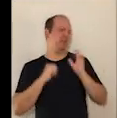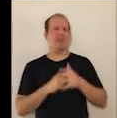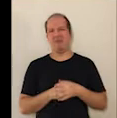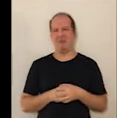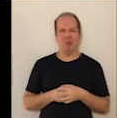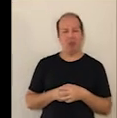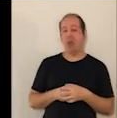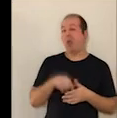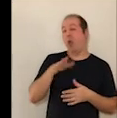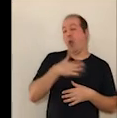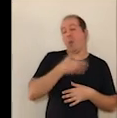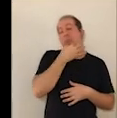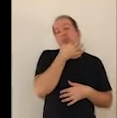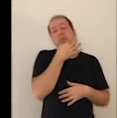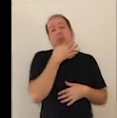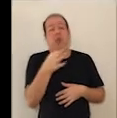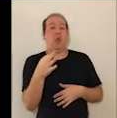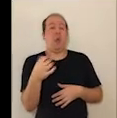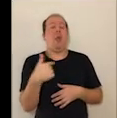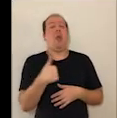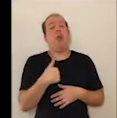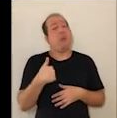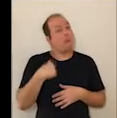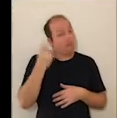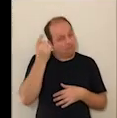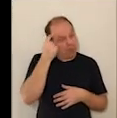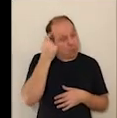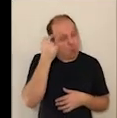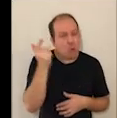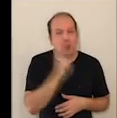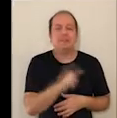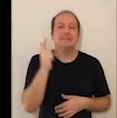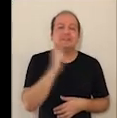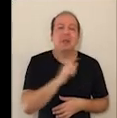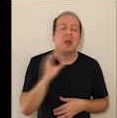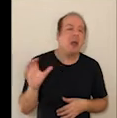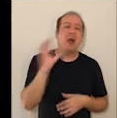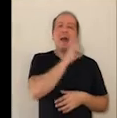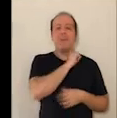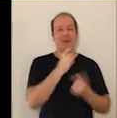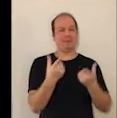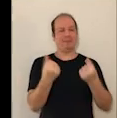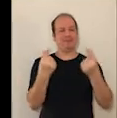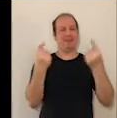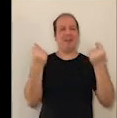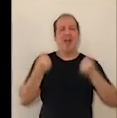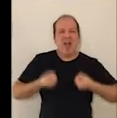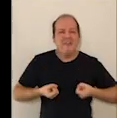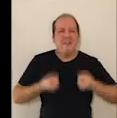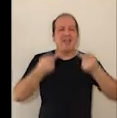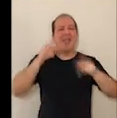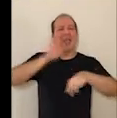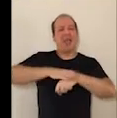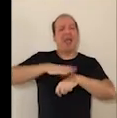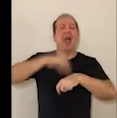Impossível. Ah, essa é a sua opinião. Pois eu acho que consigo. Tem tamanha avidez pelo dinheiro do senhor que seria capaz de vender